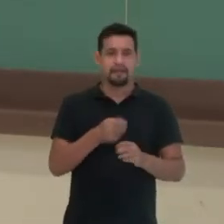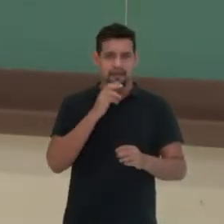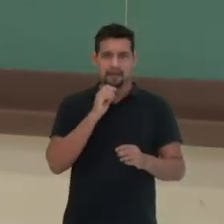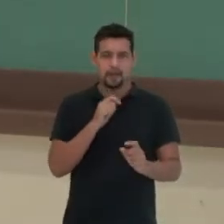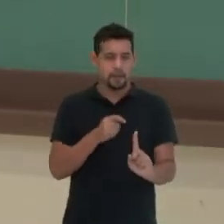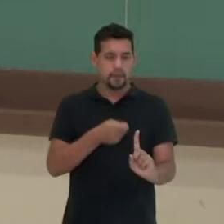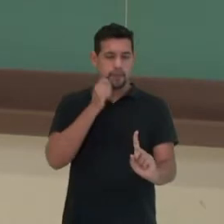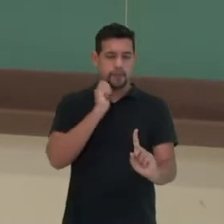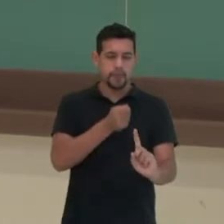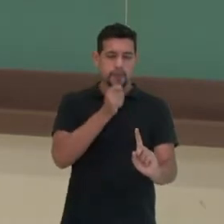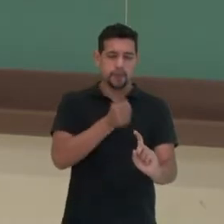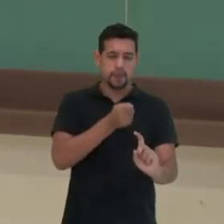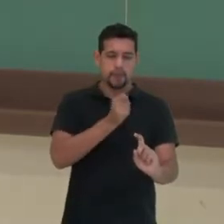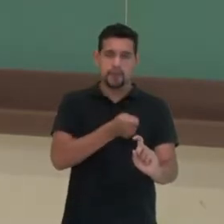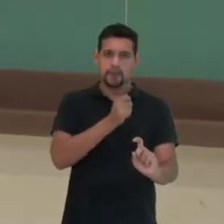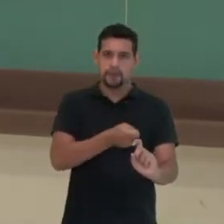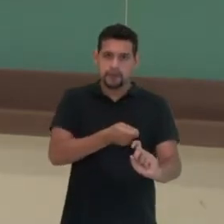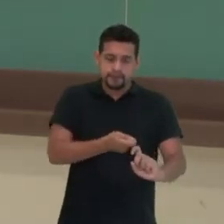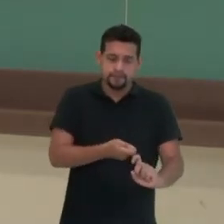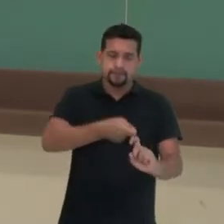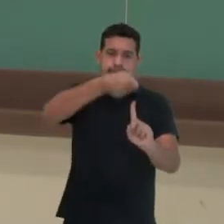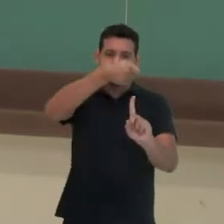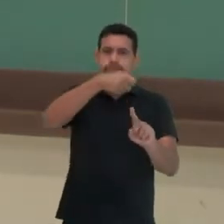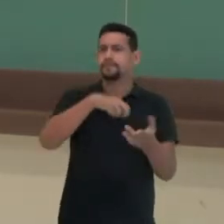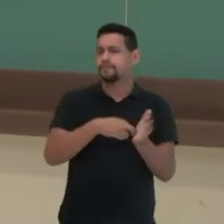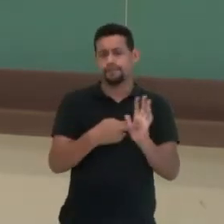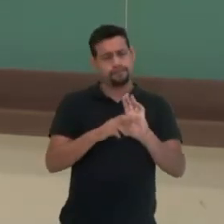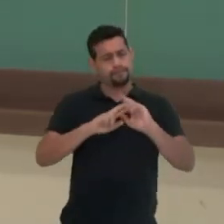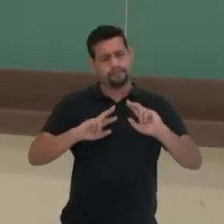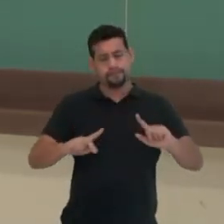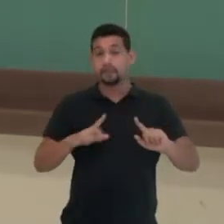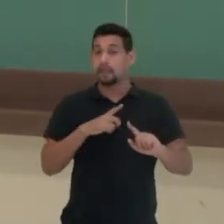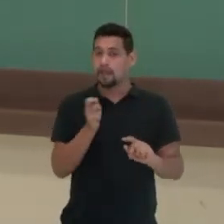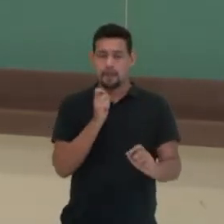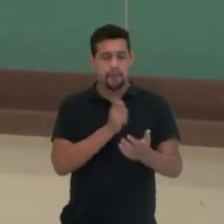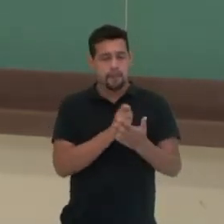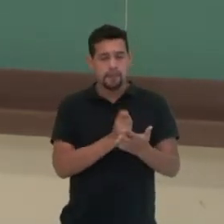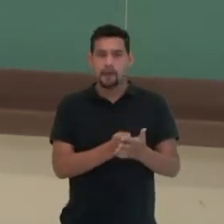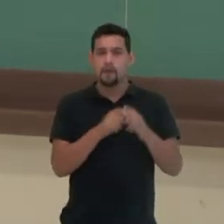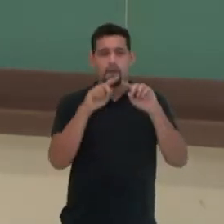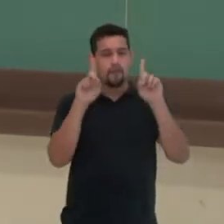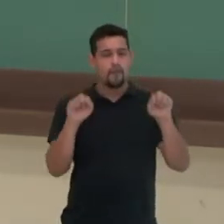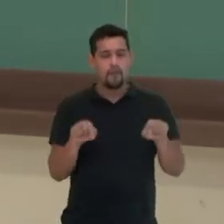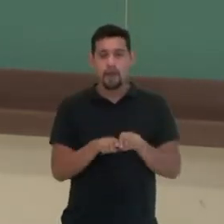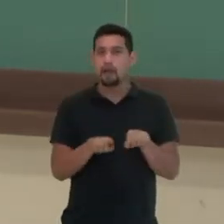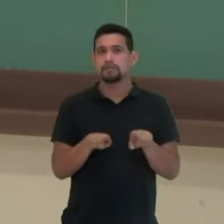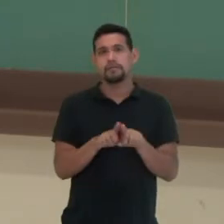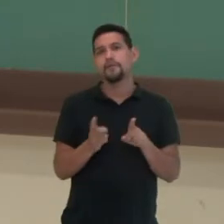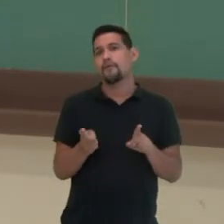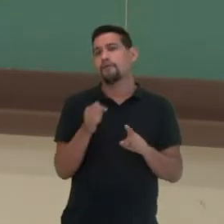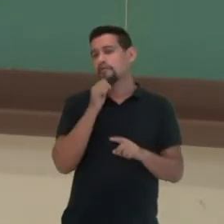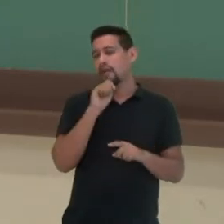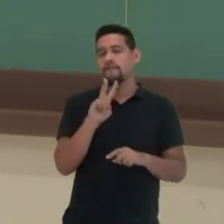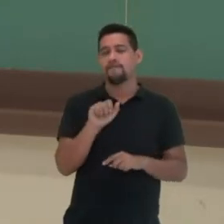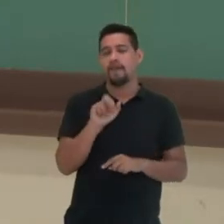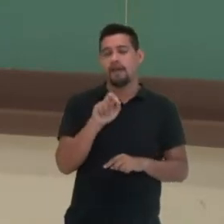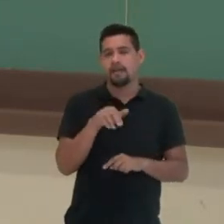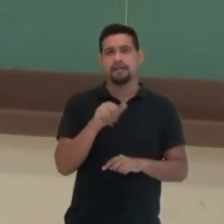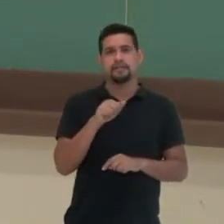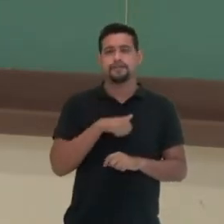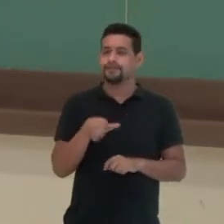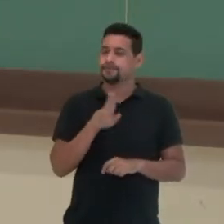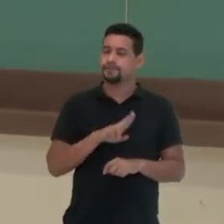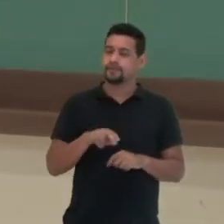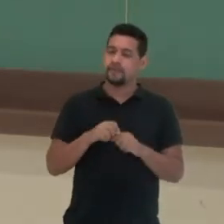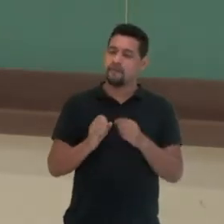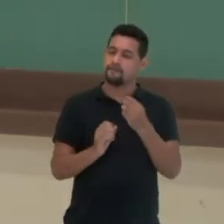ajuda a tirar um prego, né? Se a gente quer pendurar um quadro, ou então lá no quintal, na varanda, a gente quer colocar um